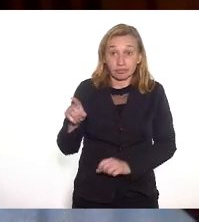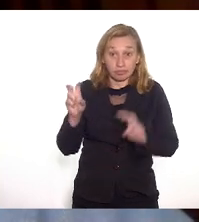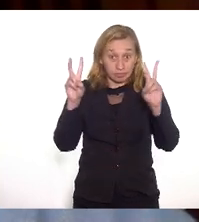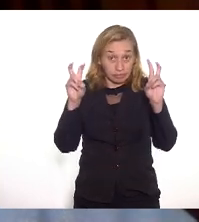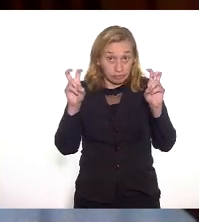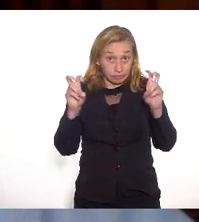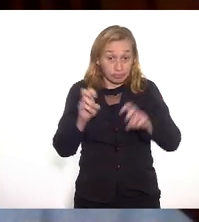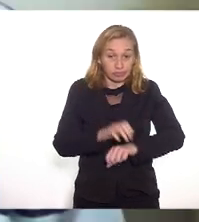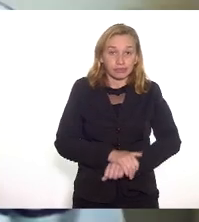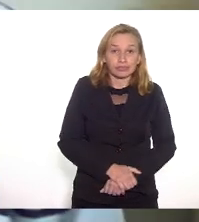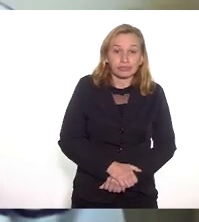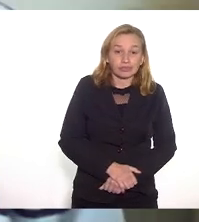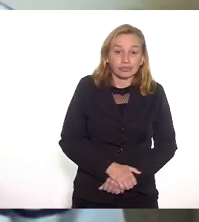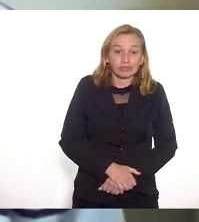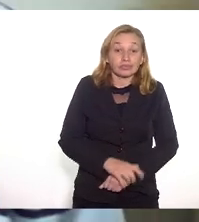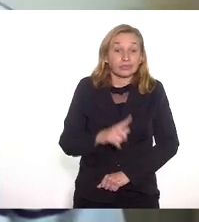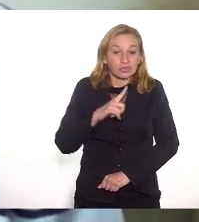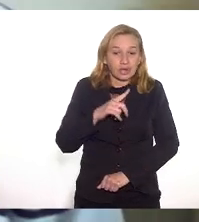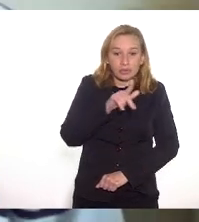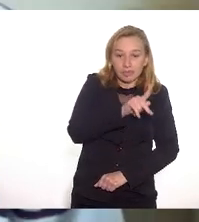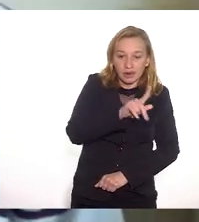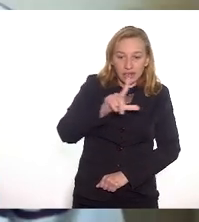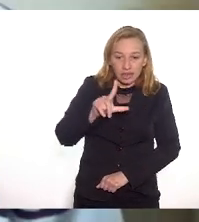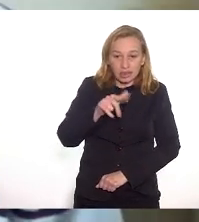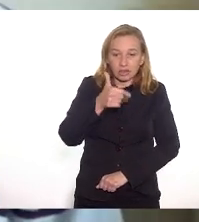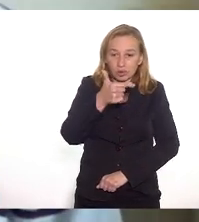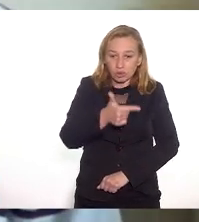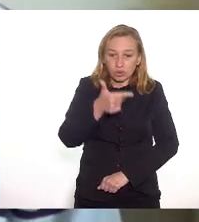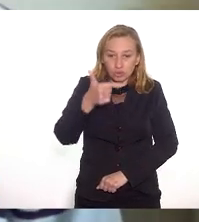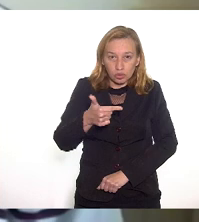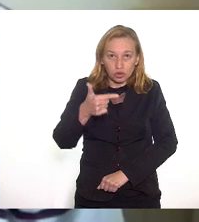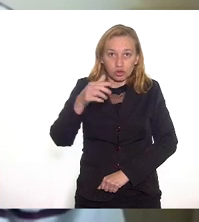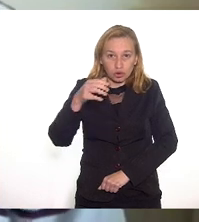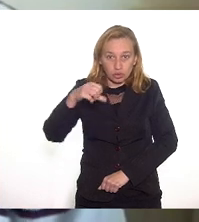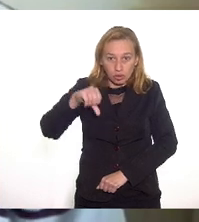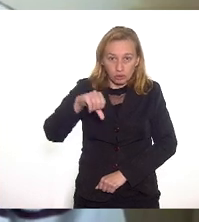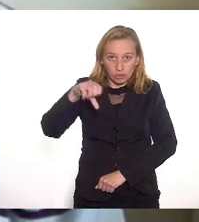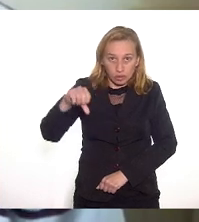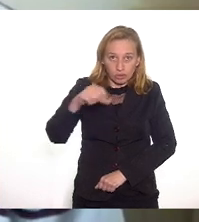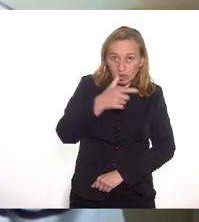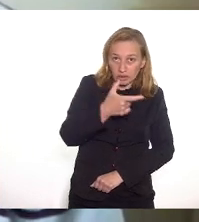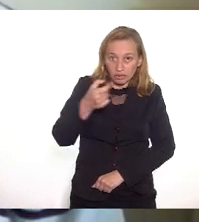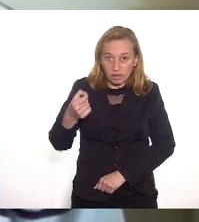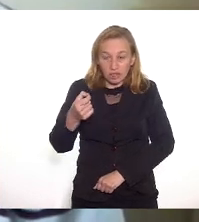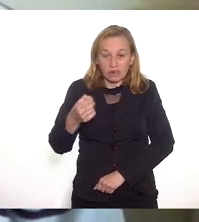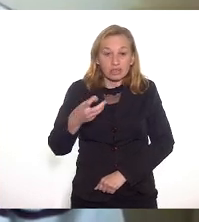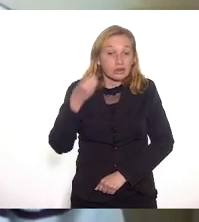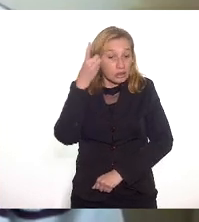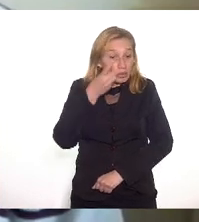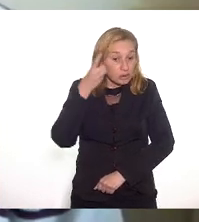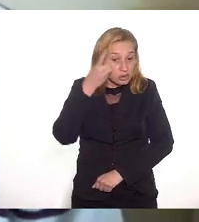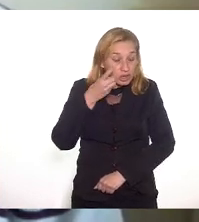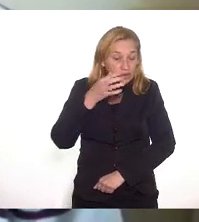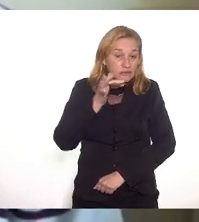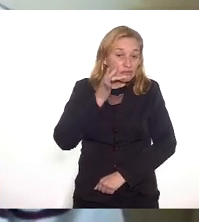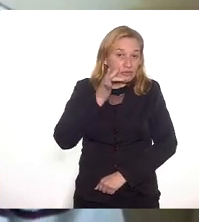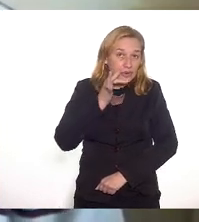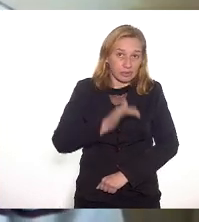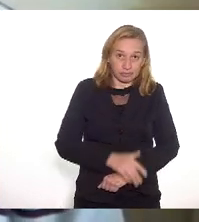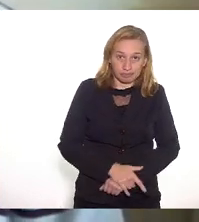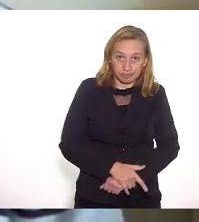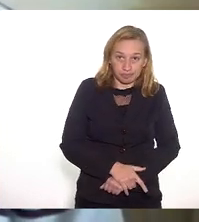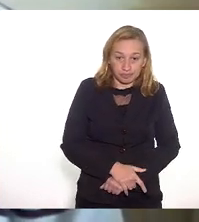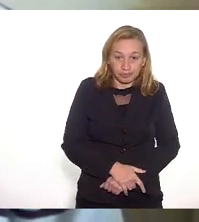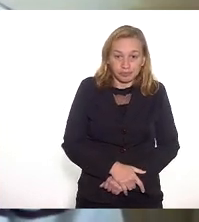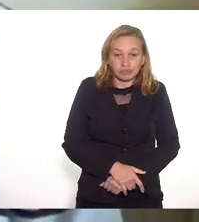assunto, existe o PL 2299 de 20. Do deputado Jorge Felipe Neto,